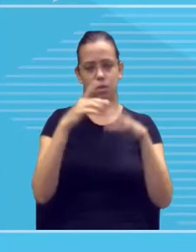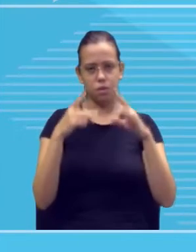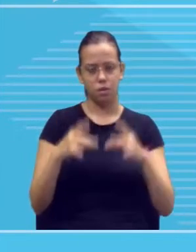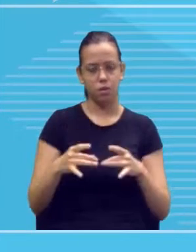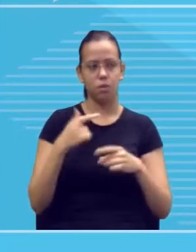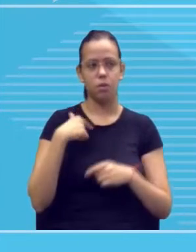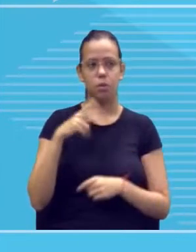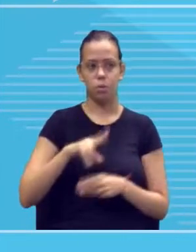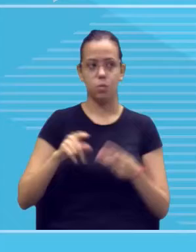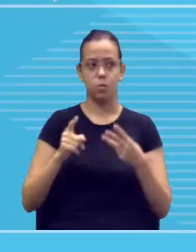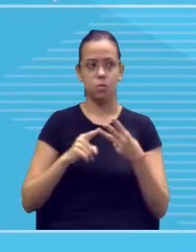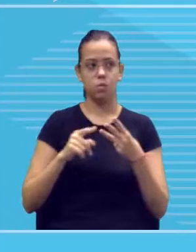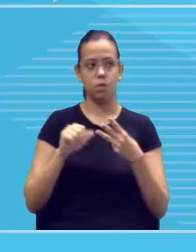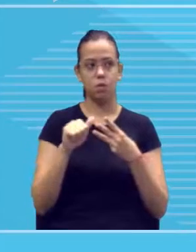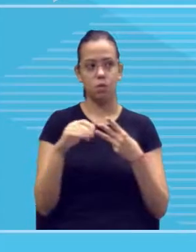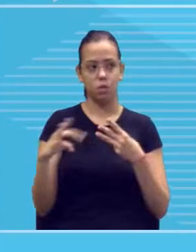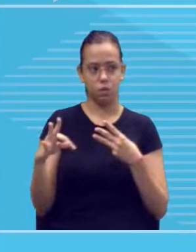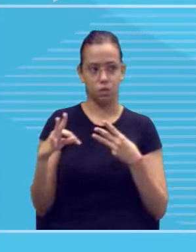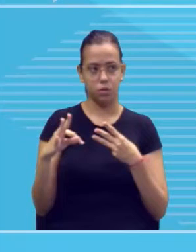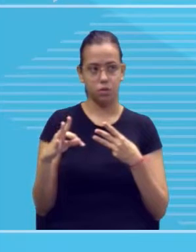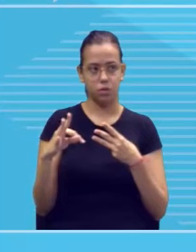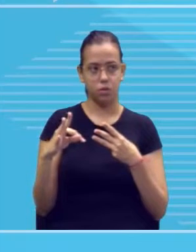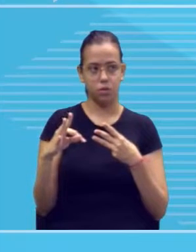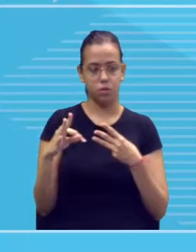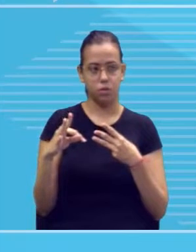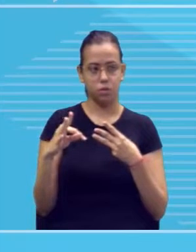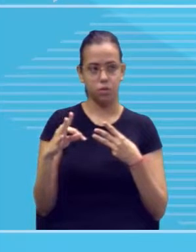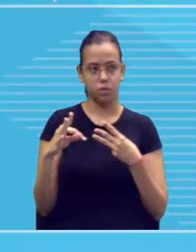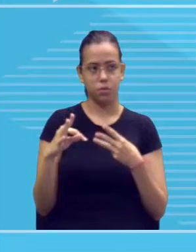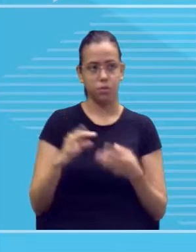eu uso é eu digo é